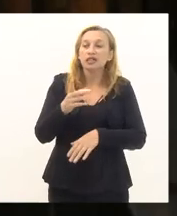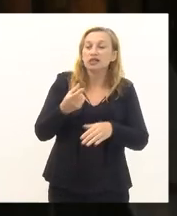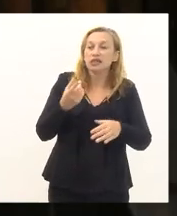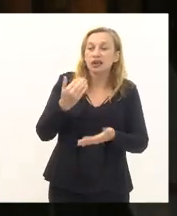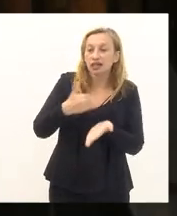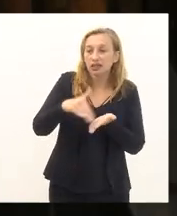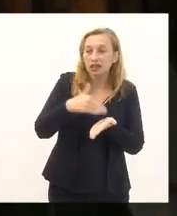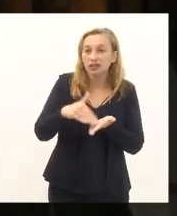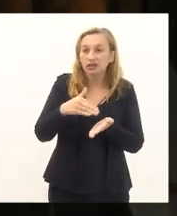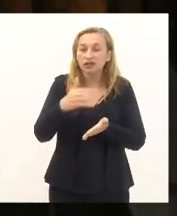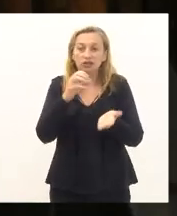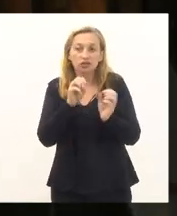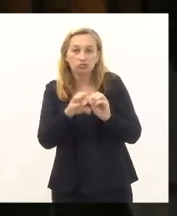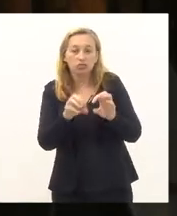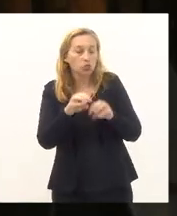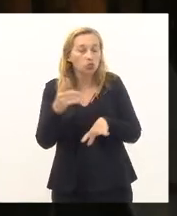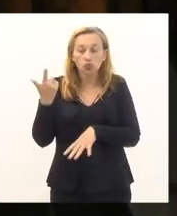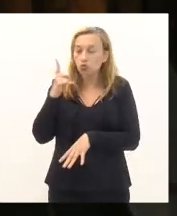conseguir gastar.